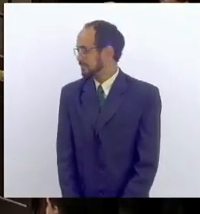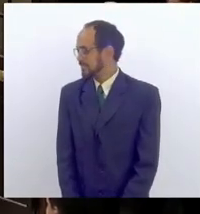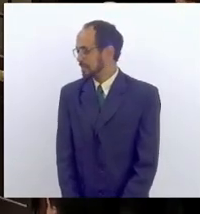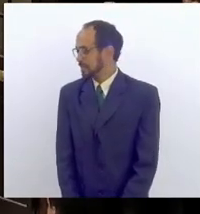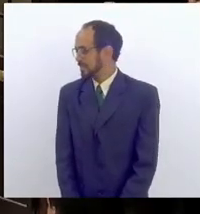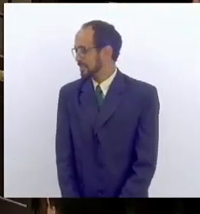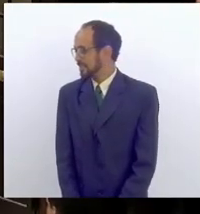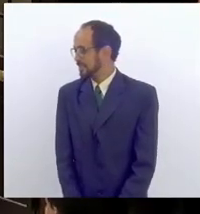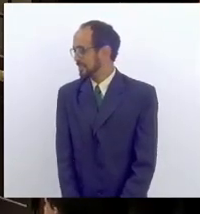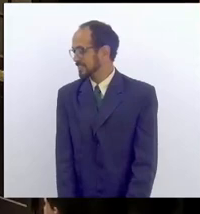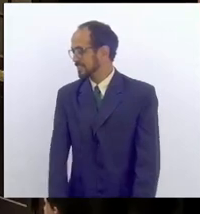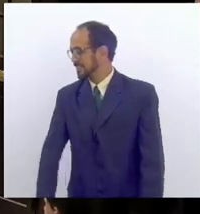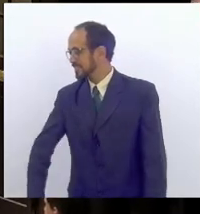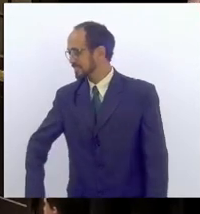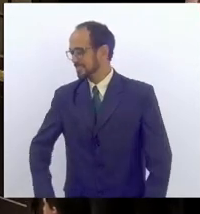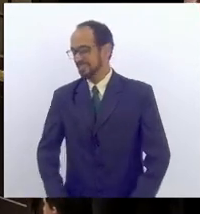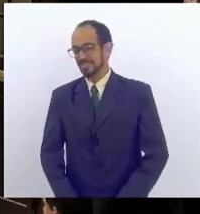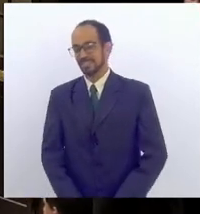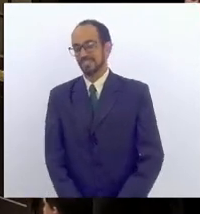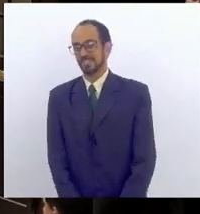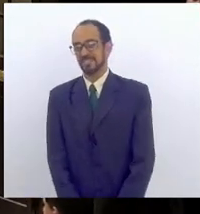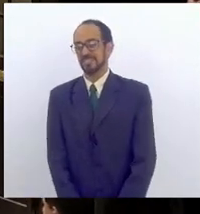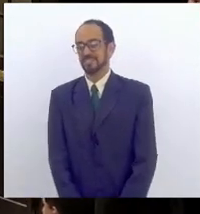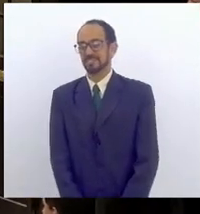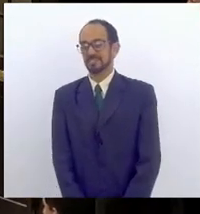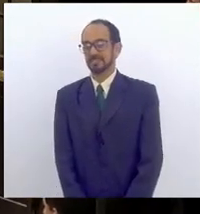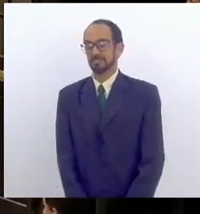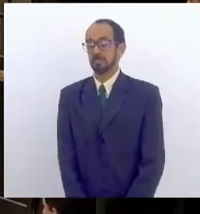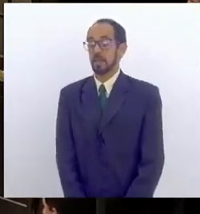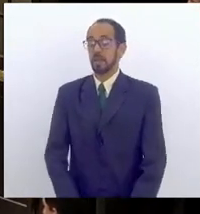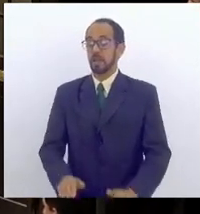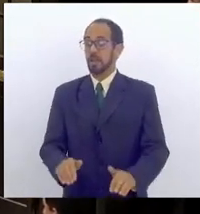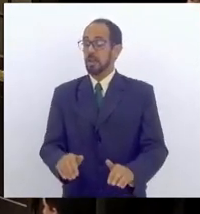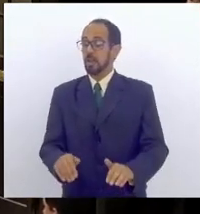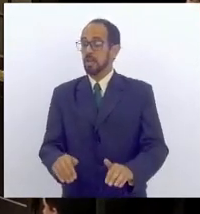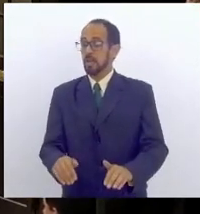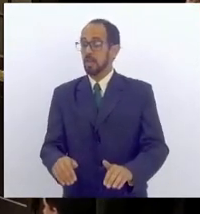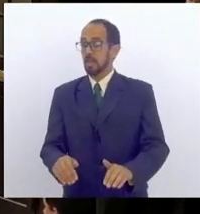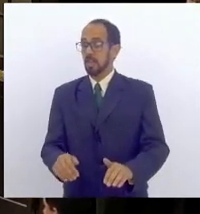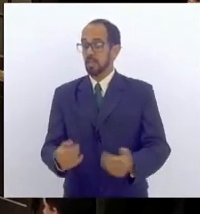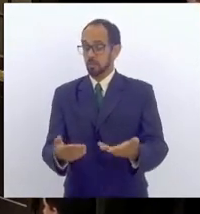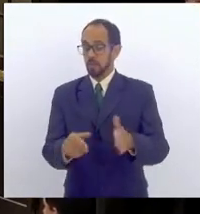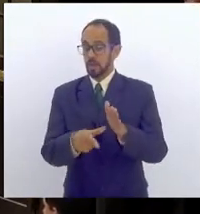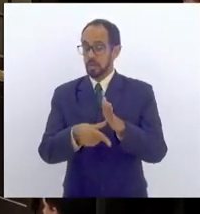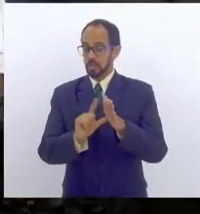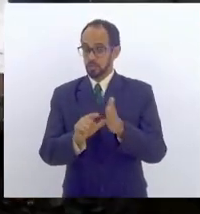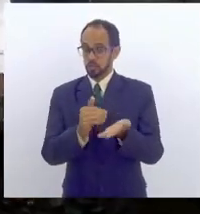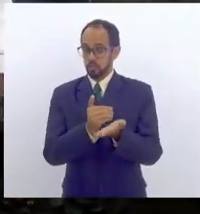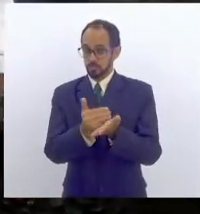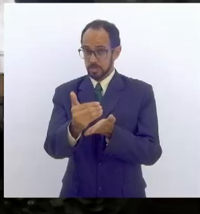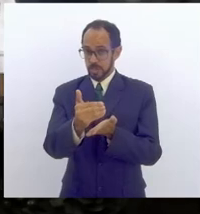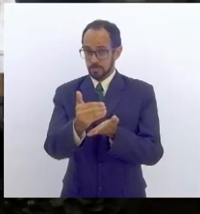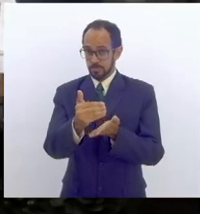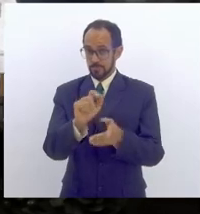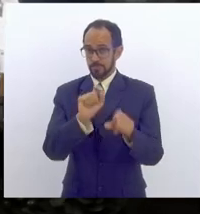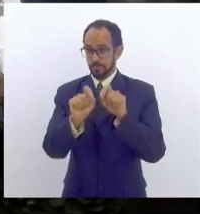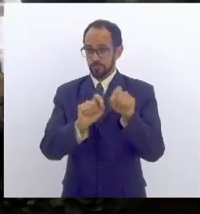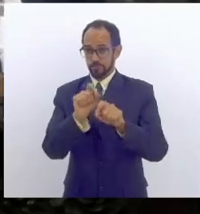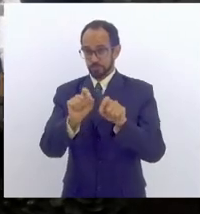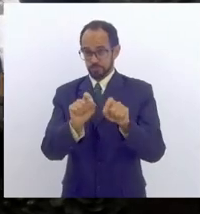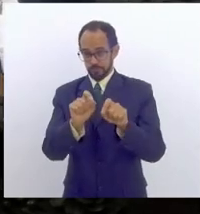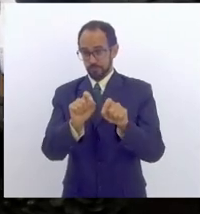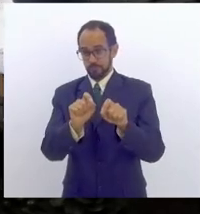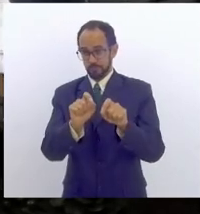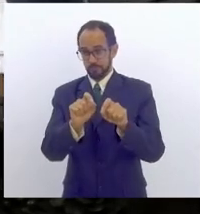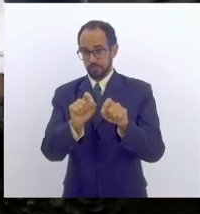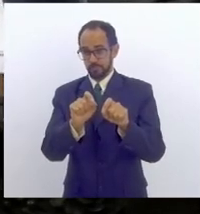Pela ordem alfabética, né? Ah, não, e antes de começar... Exatamente.